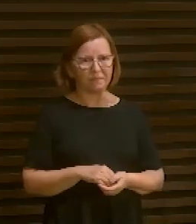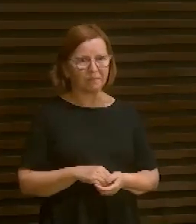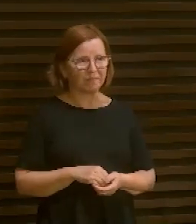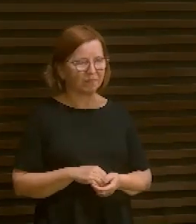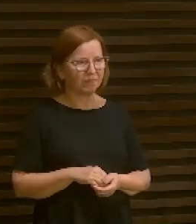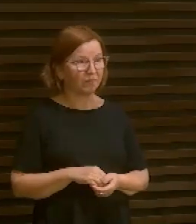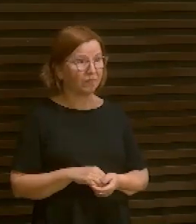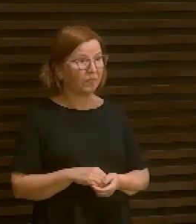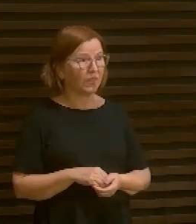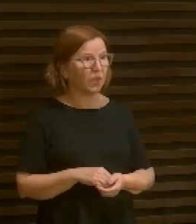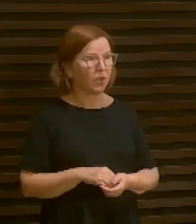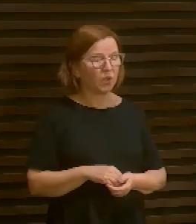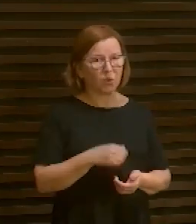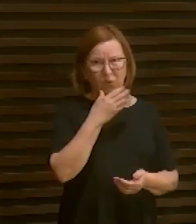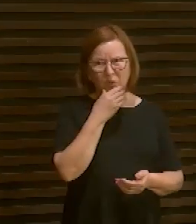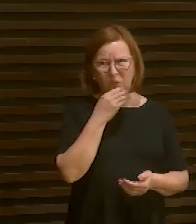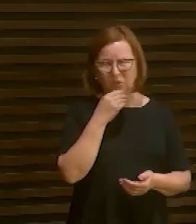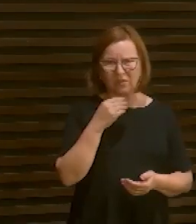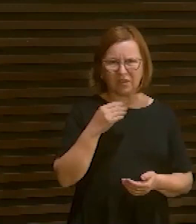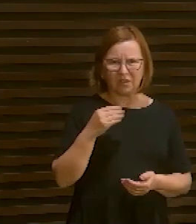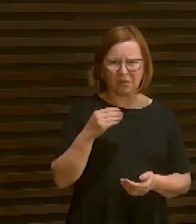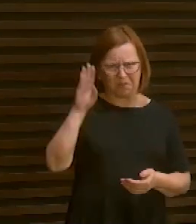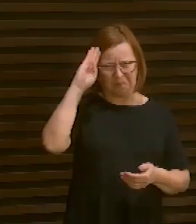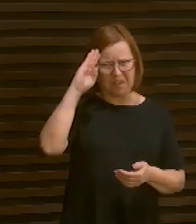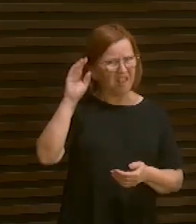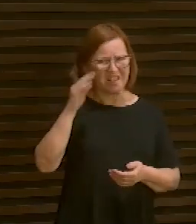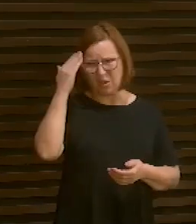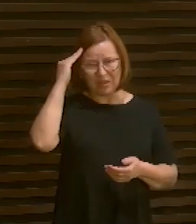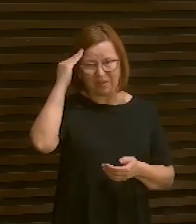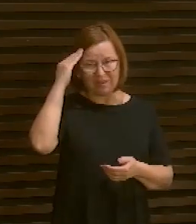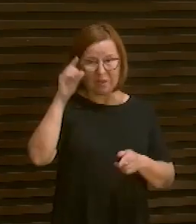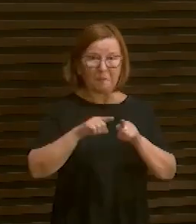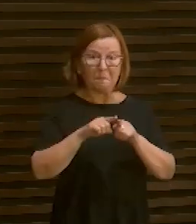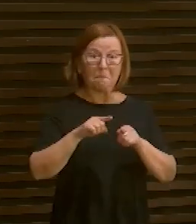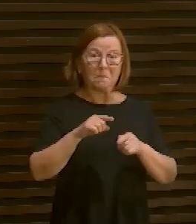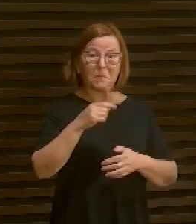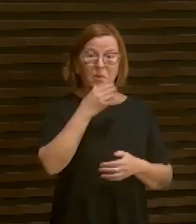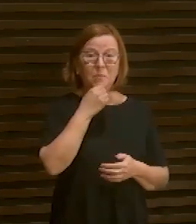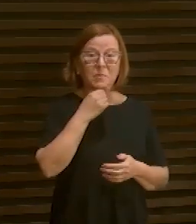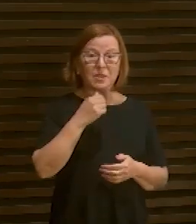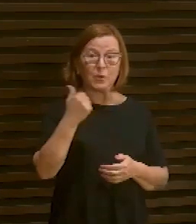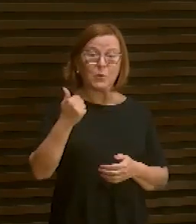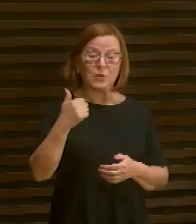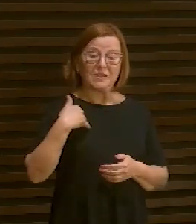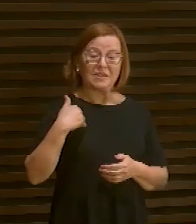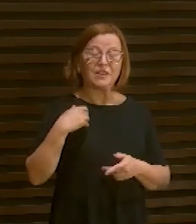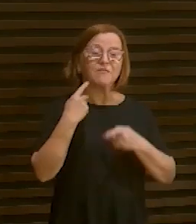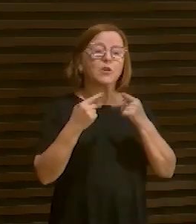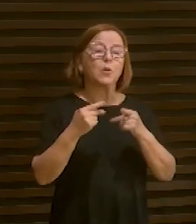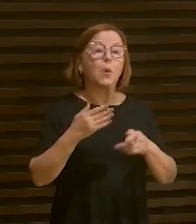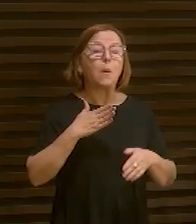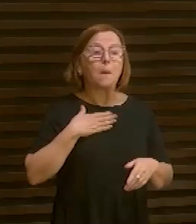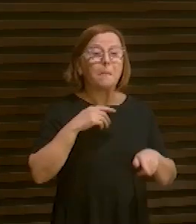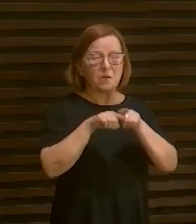Os inquisidores não entenderam. Mas um menino de 11 anos respondeu, meu irmão mais velho morreu,